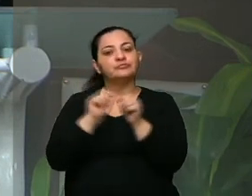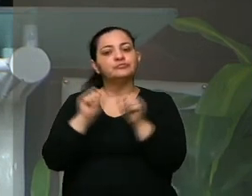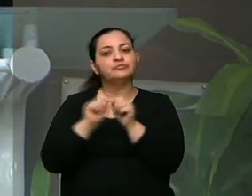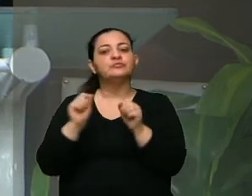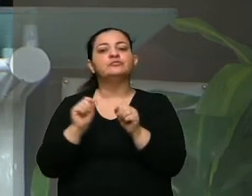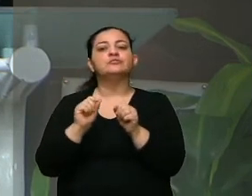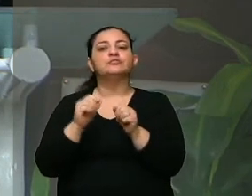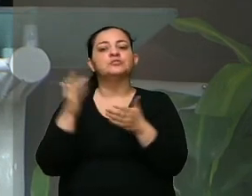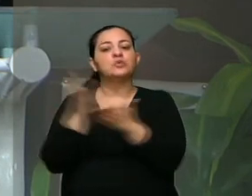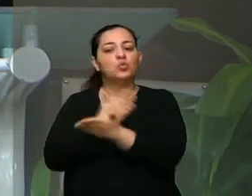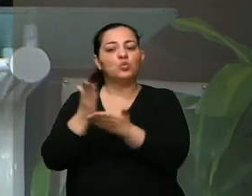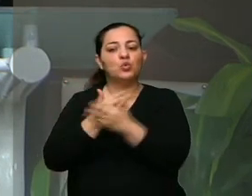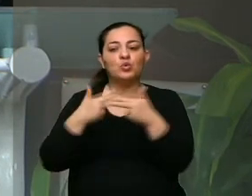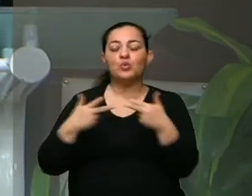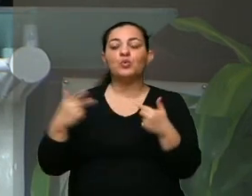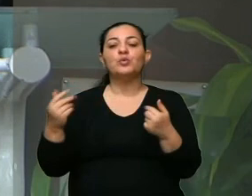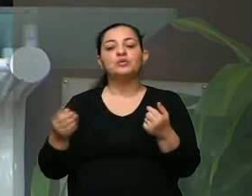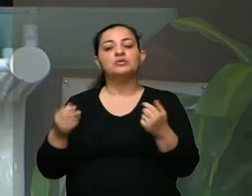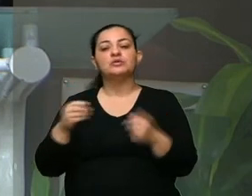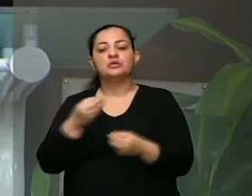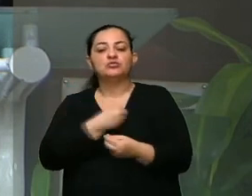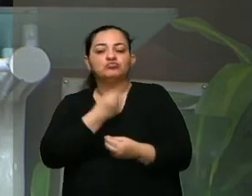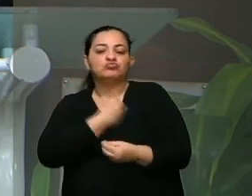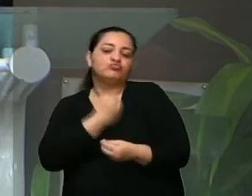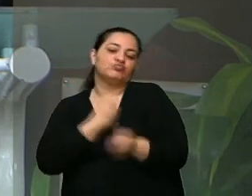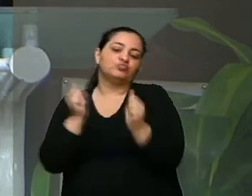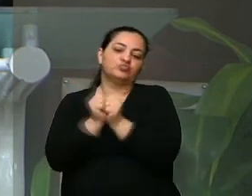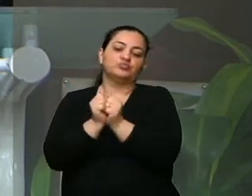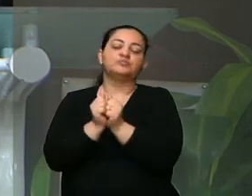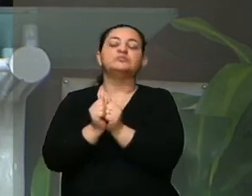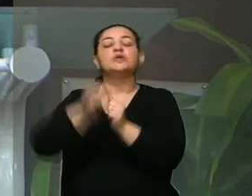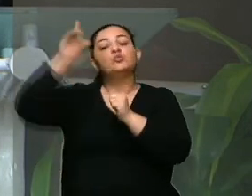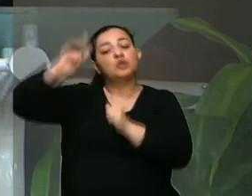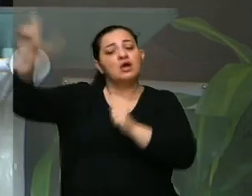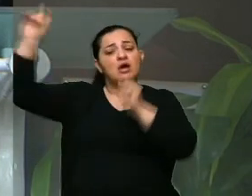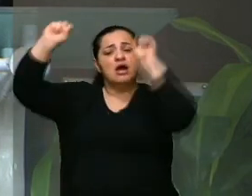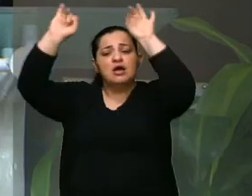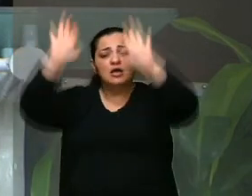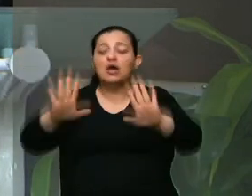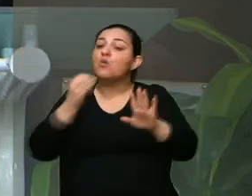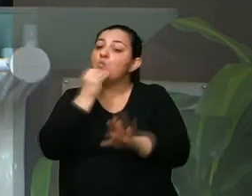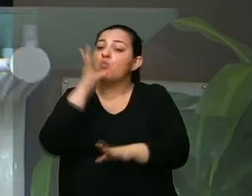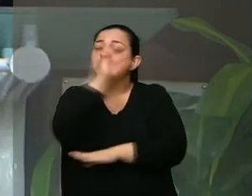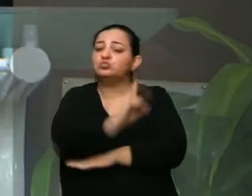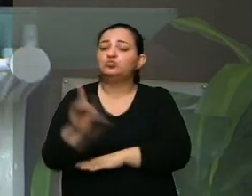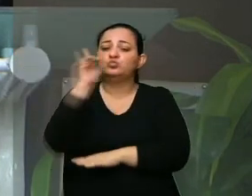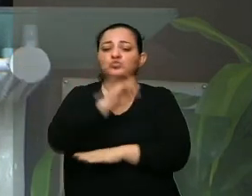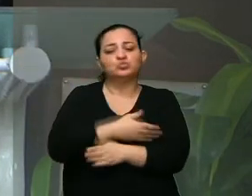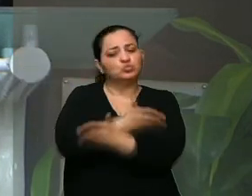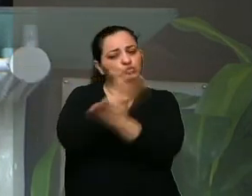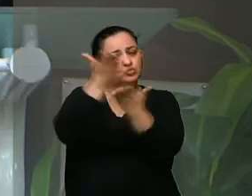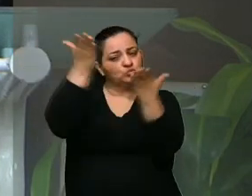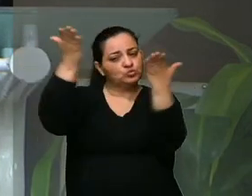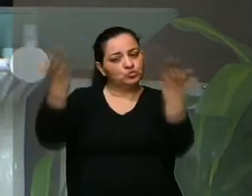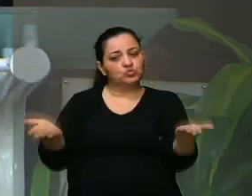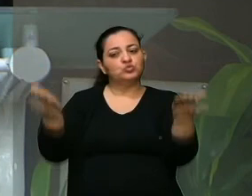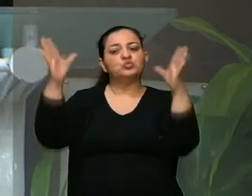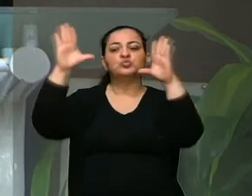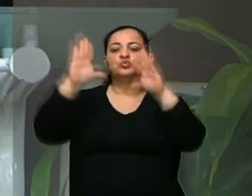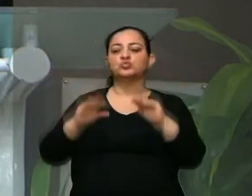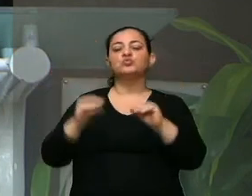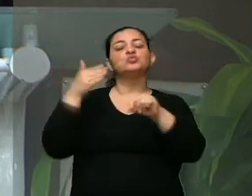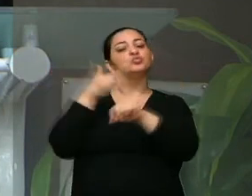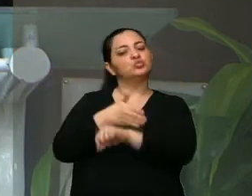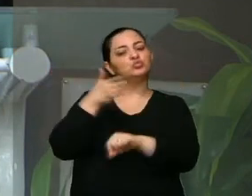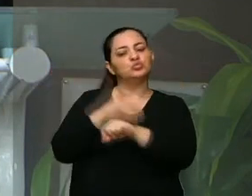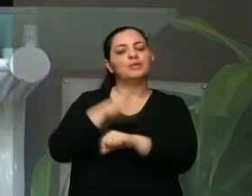alguma coisa enquanto você tem ele com você né é um deus abençoe um bom domingo a todos e à noite estejamos